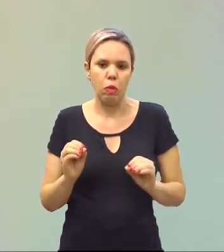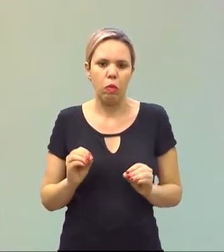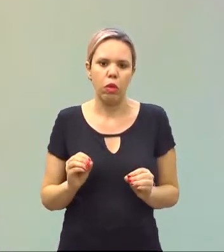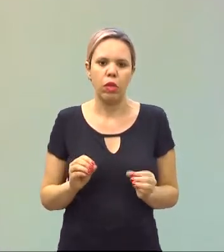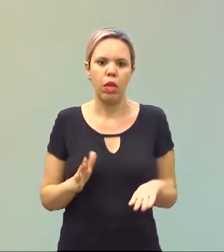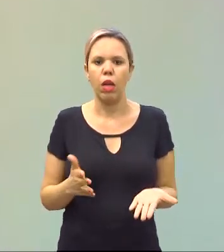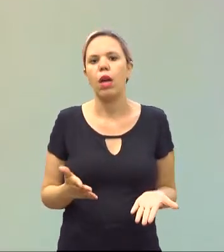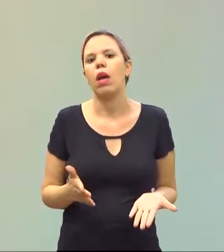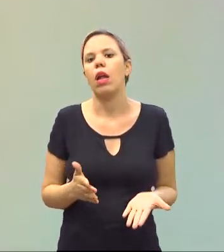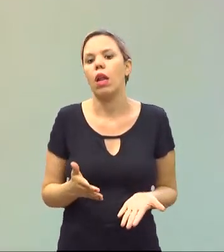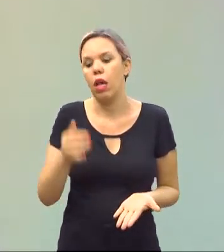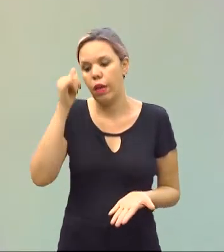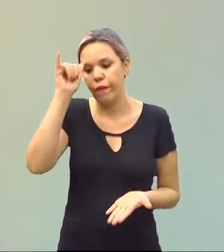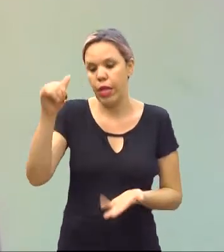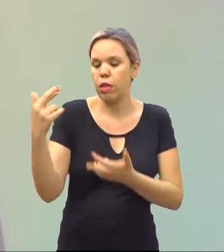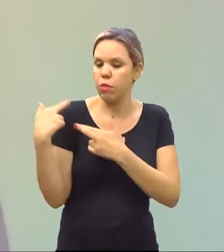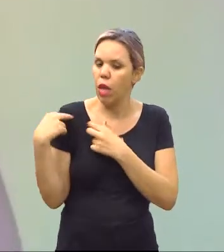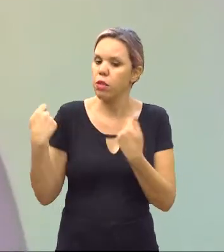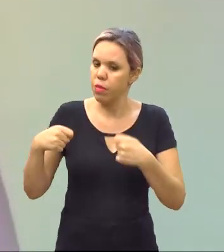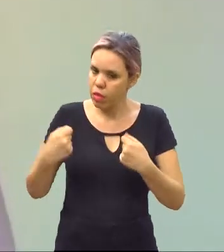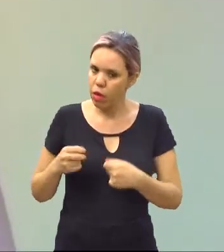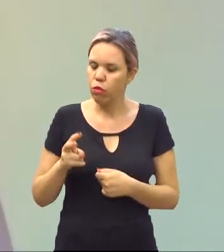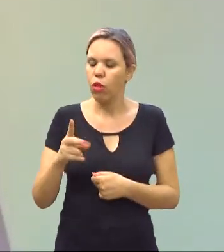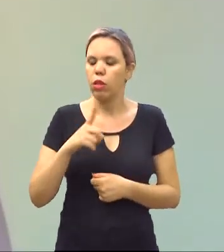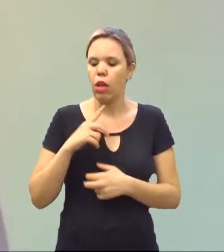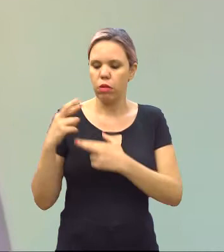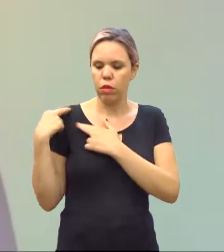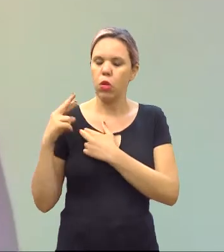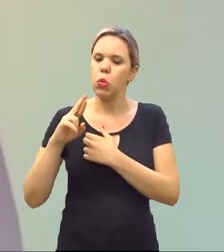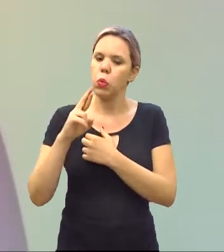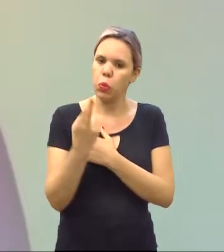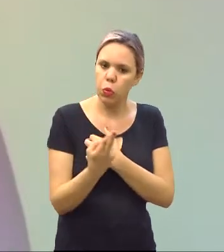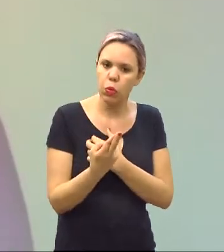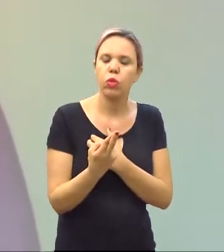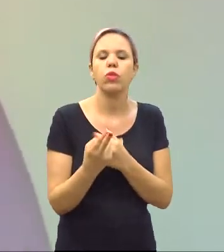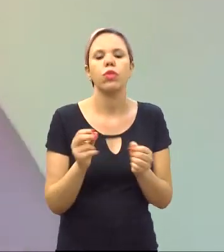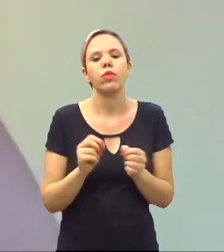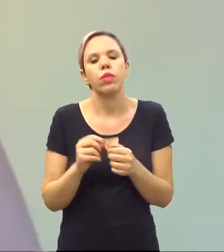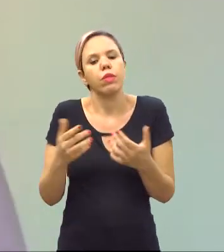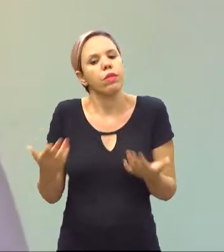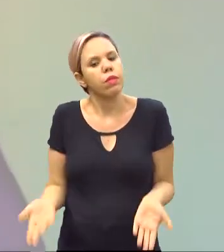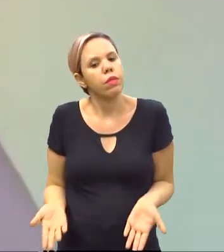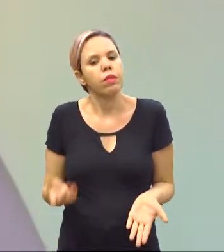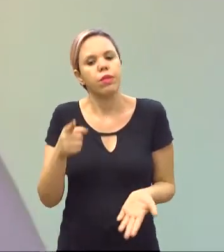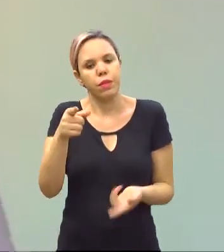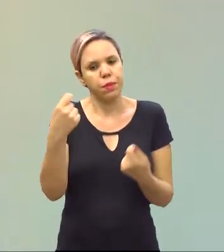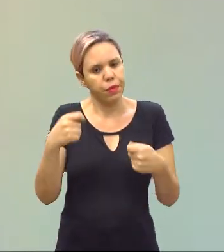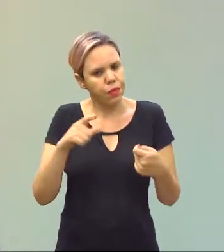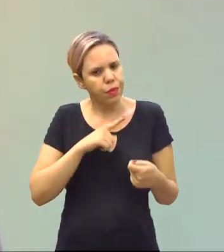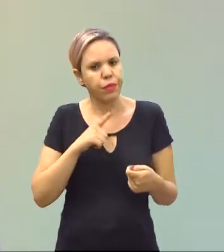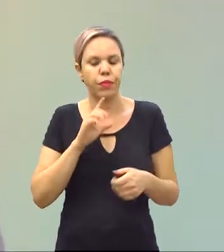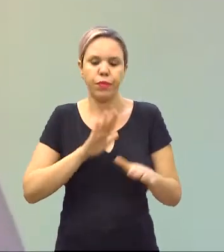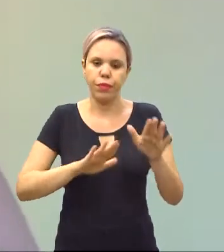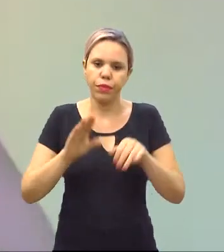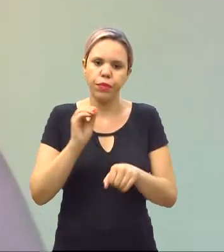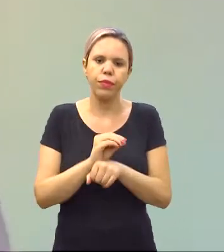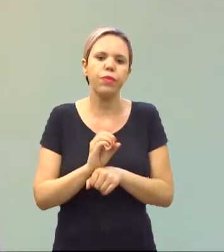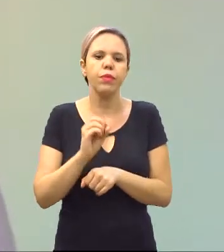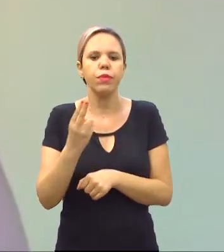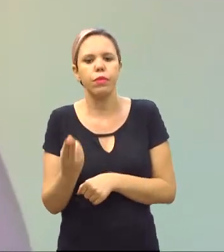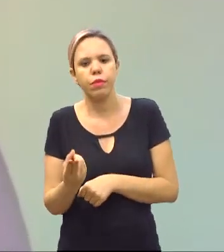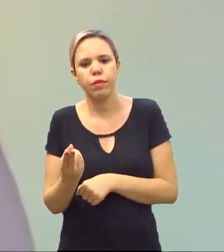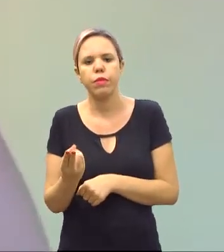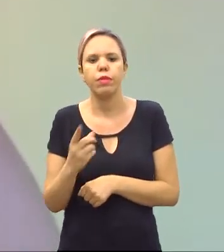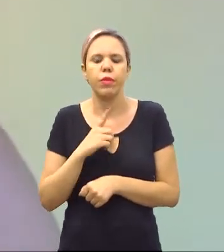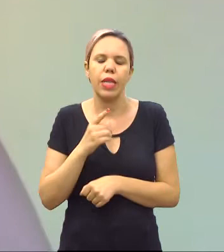a sua responsabilidade com o resultado gerado. Então, você precisa ter alguns cuidados. Ou